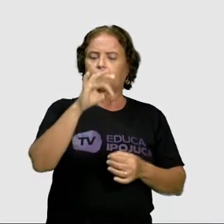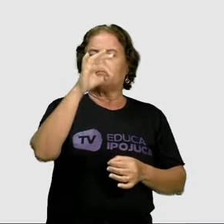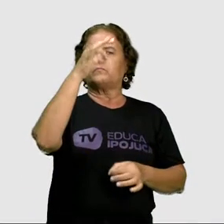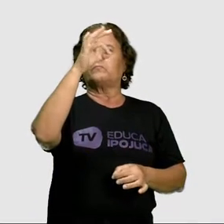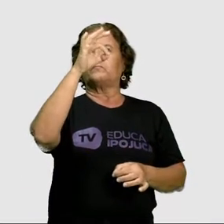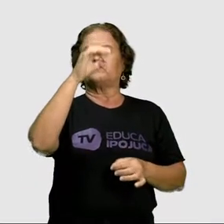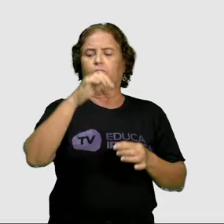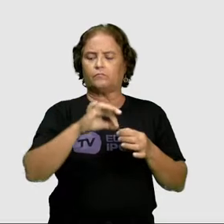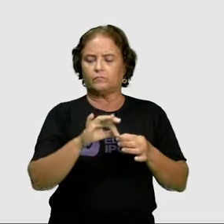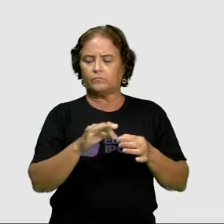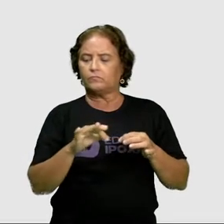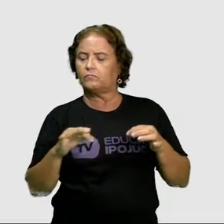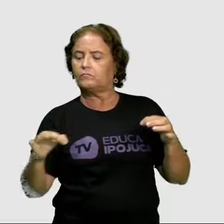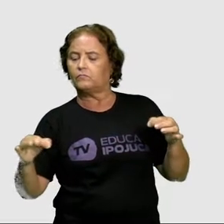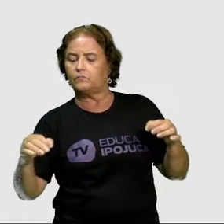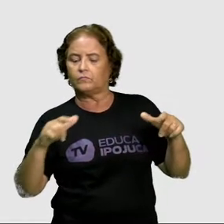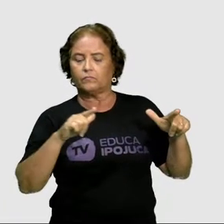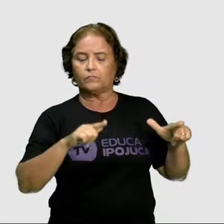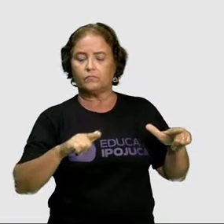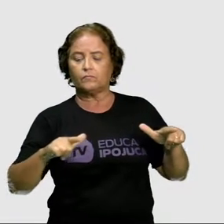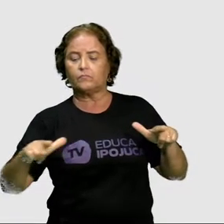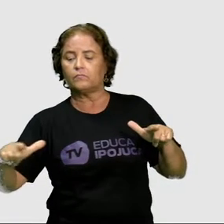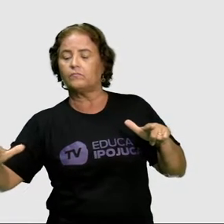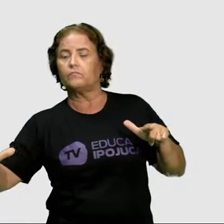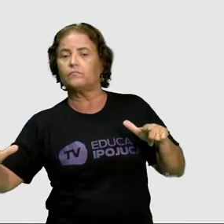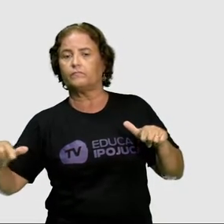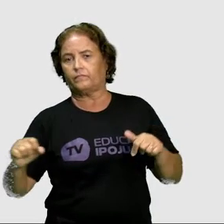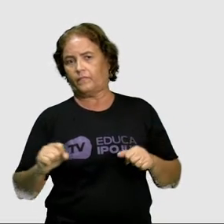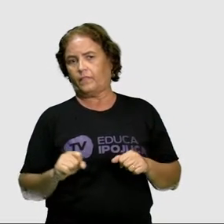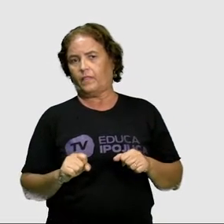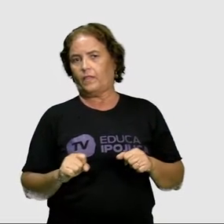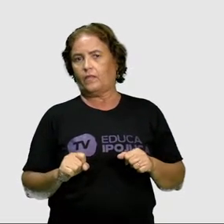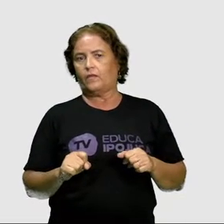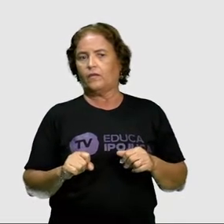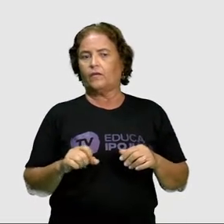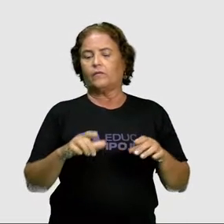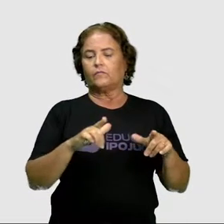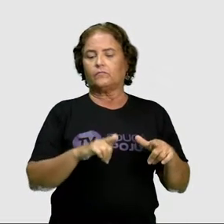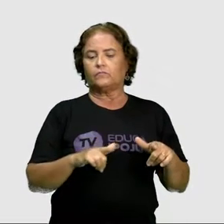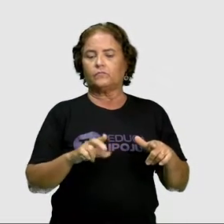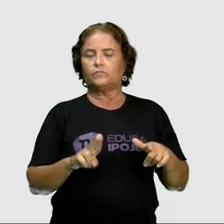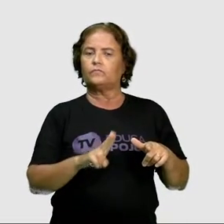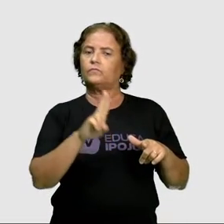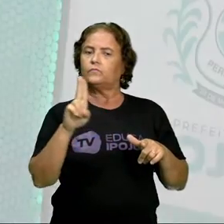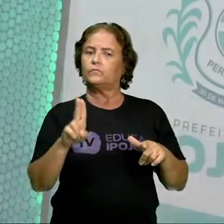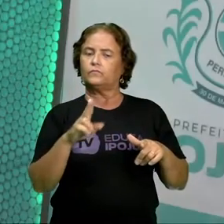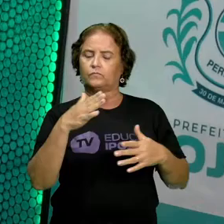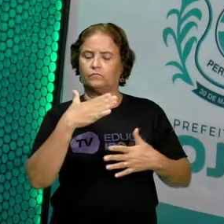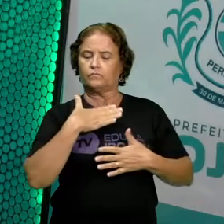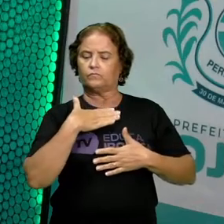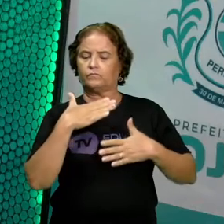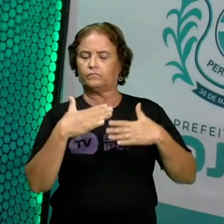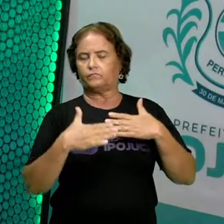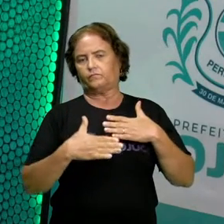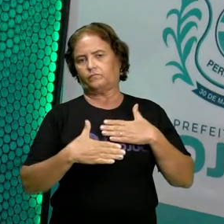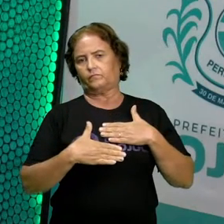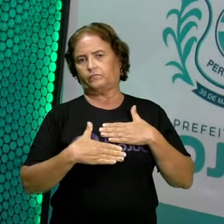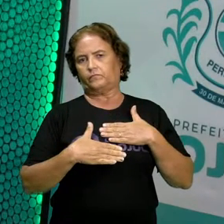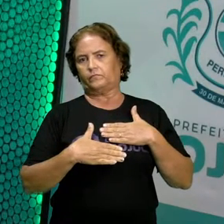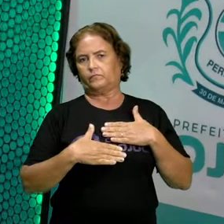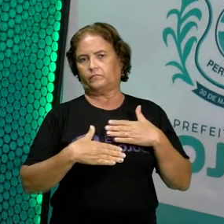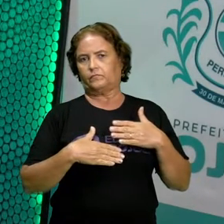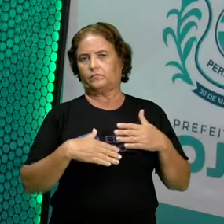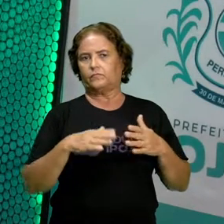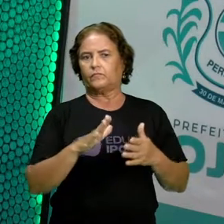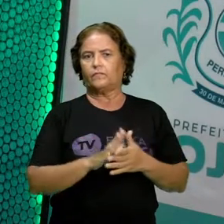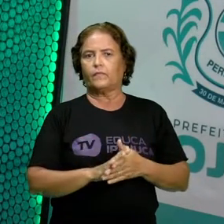o espaço, através de partes corporais. Por quê? Porque não